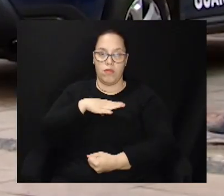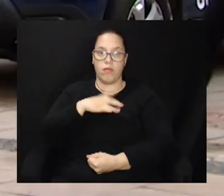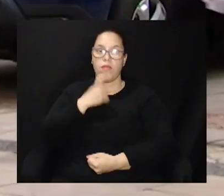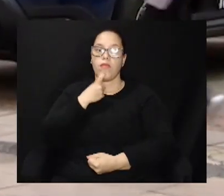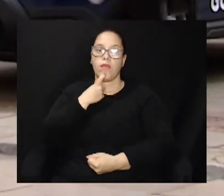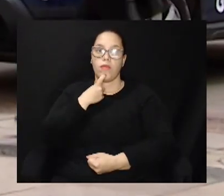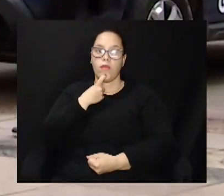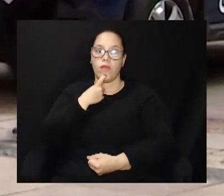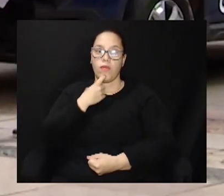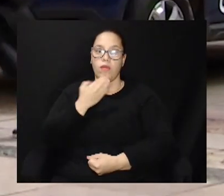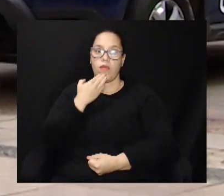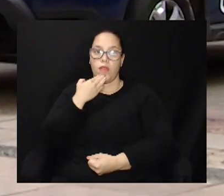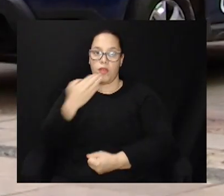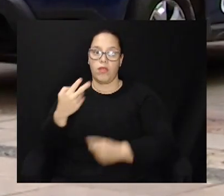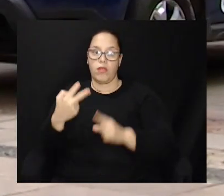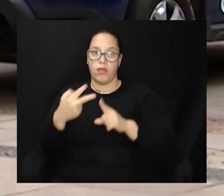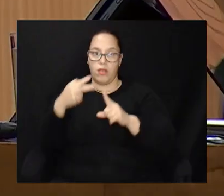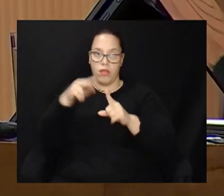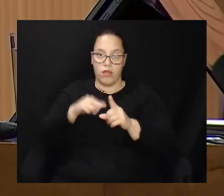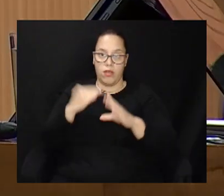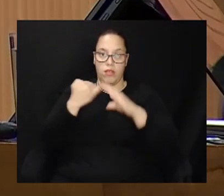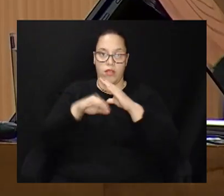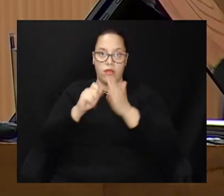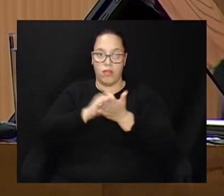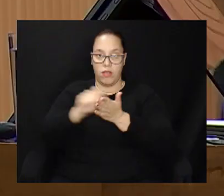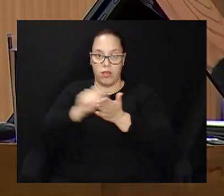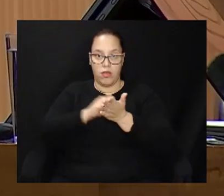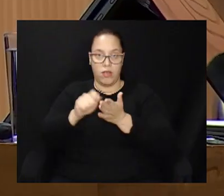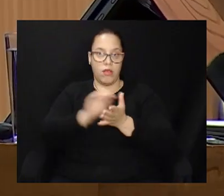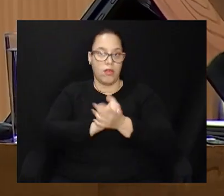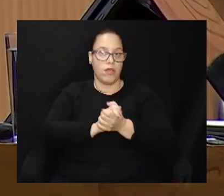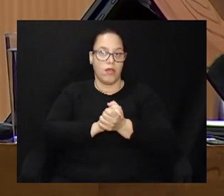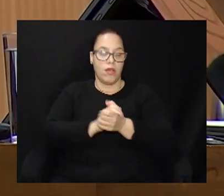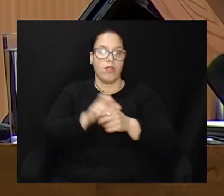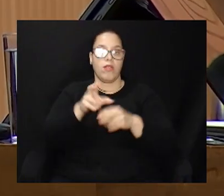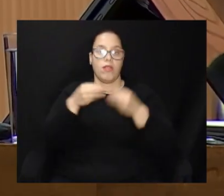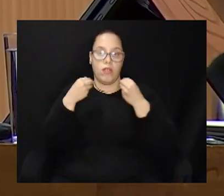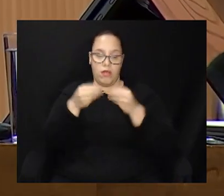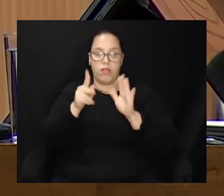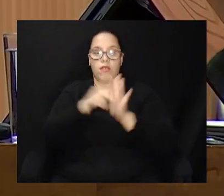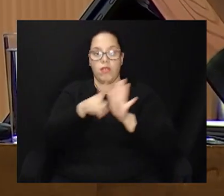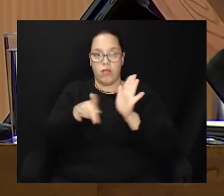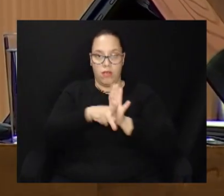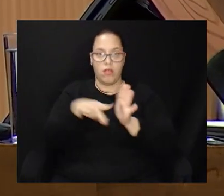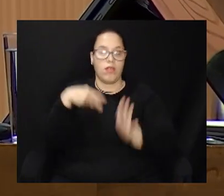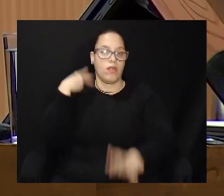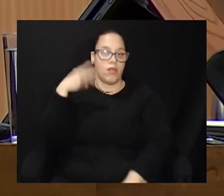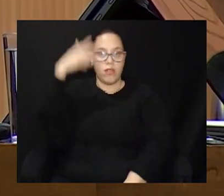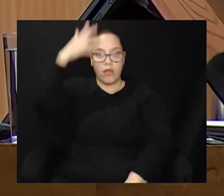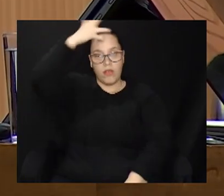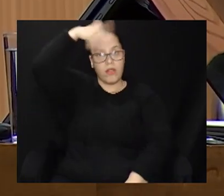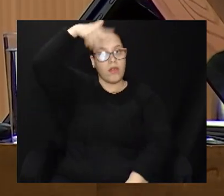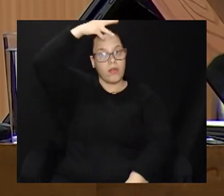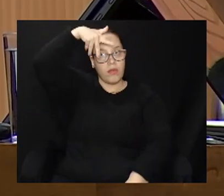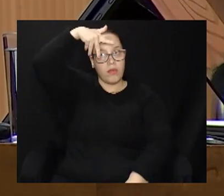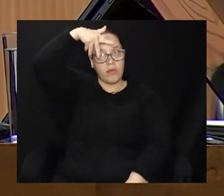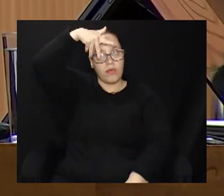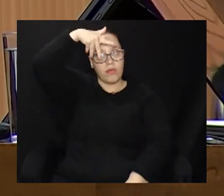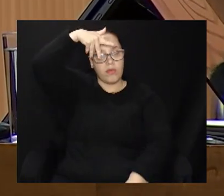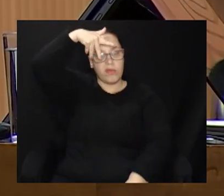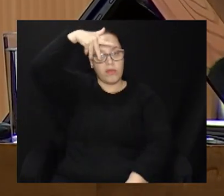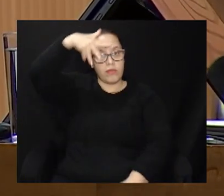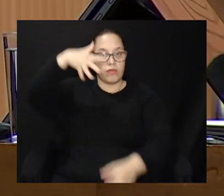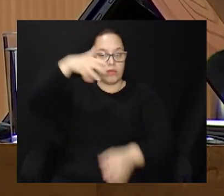de vistas enviado pelo autor. Assim como o projeto do vereador Rodrigo da Farmadic, que acrescentaria